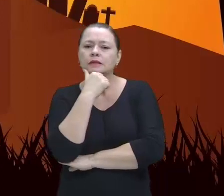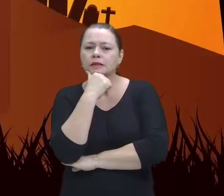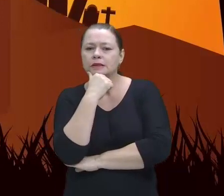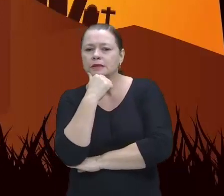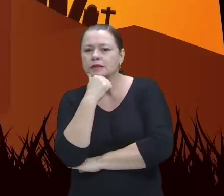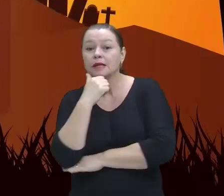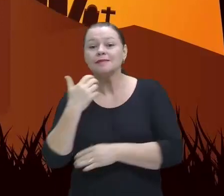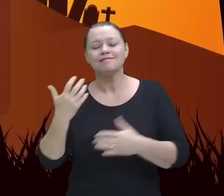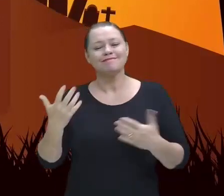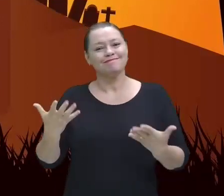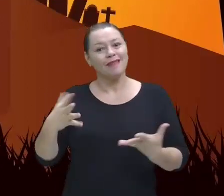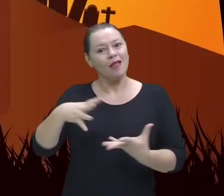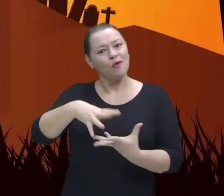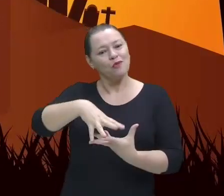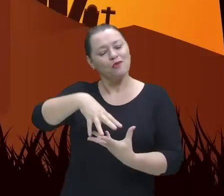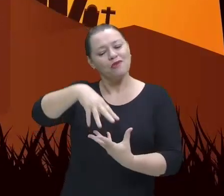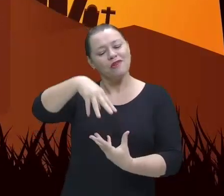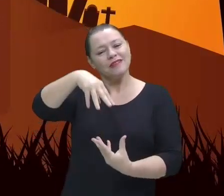O